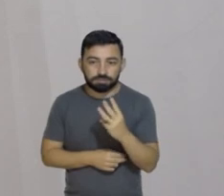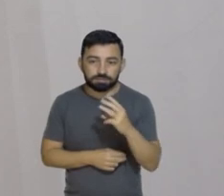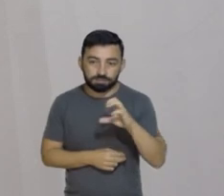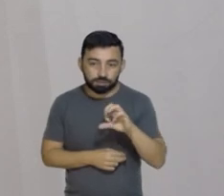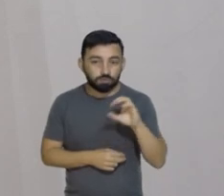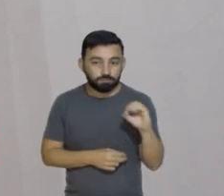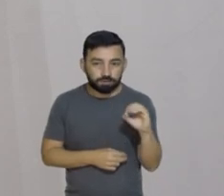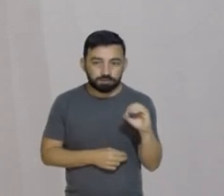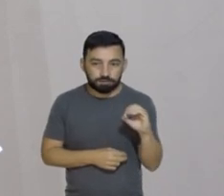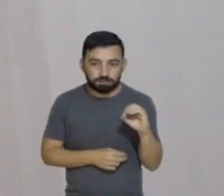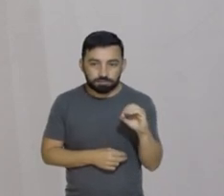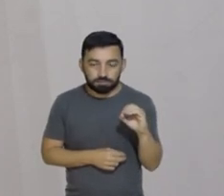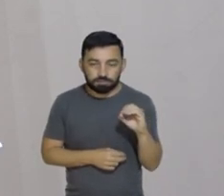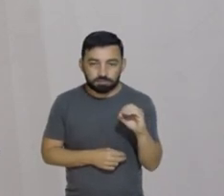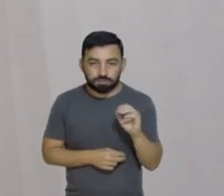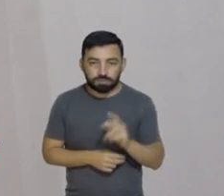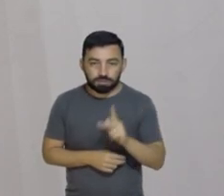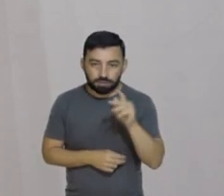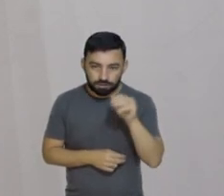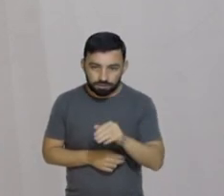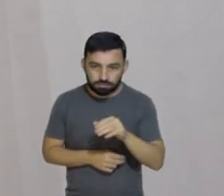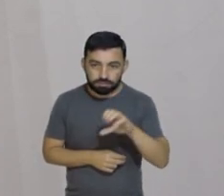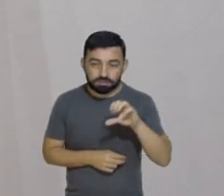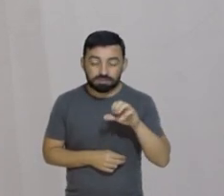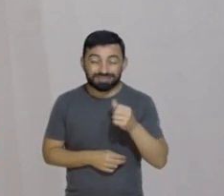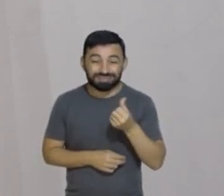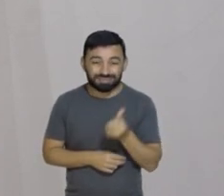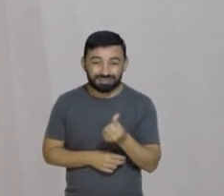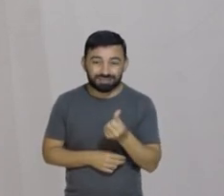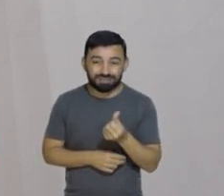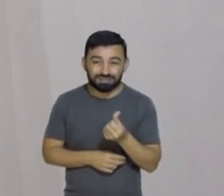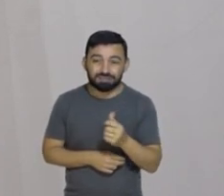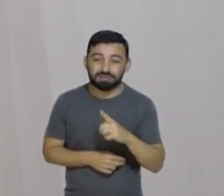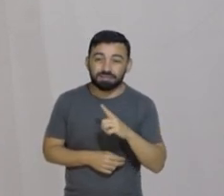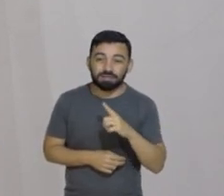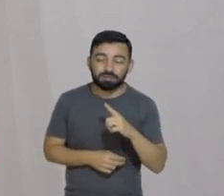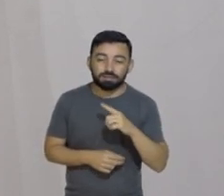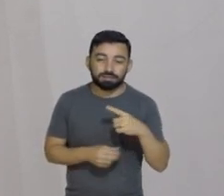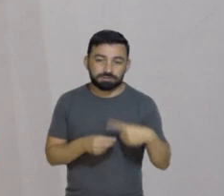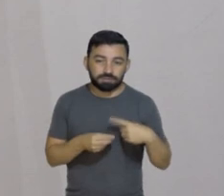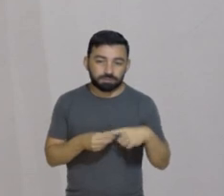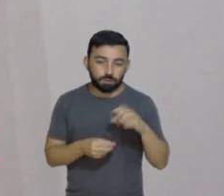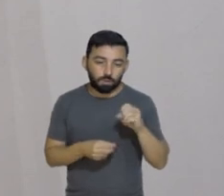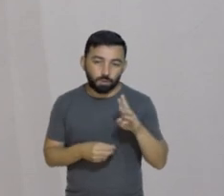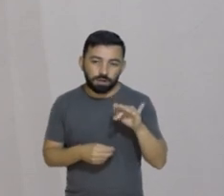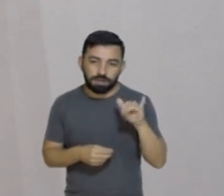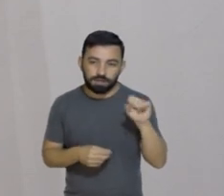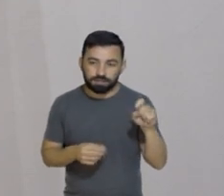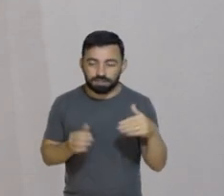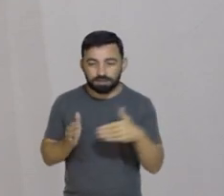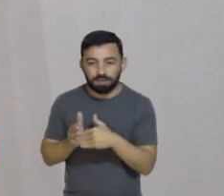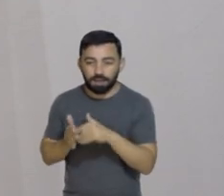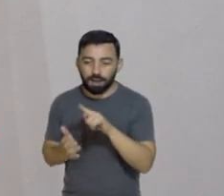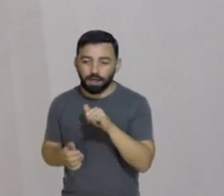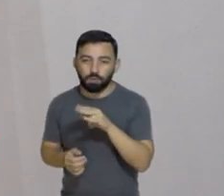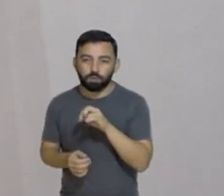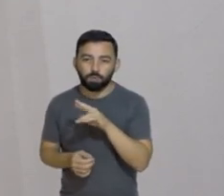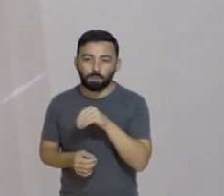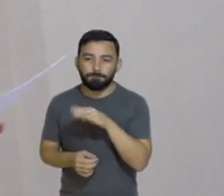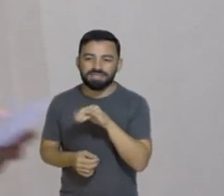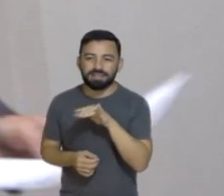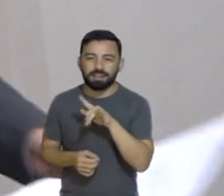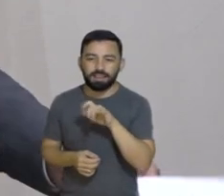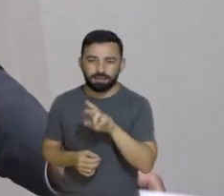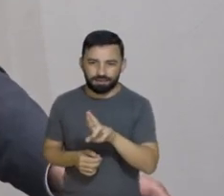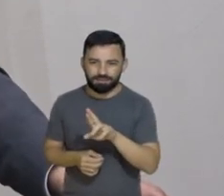SC-390, especificamente no quilômetro 6, no trecho que conecta os municípios de Orleans e Lauro Miller. Ocorre que,